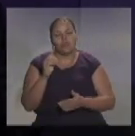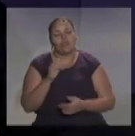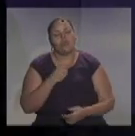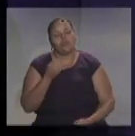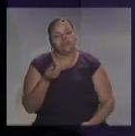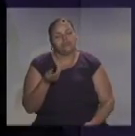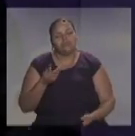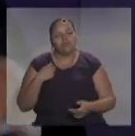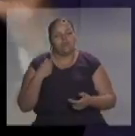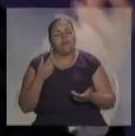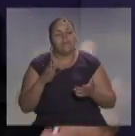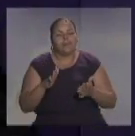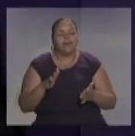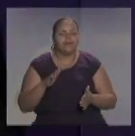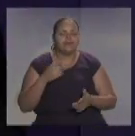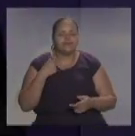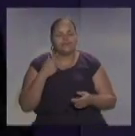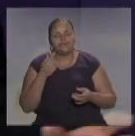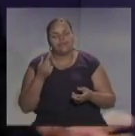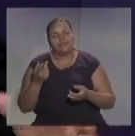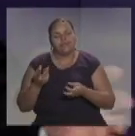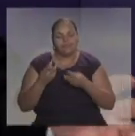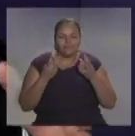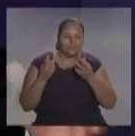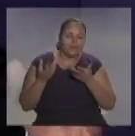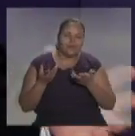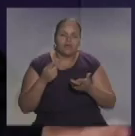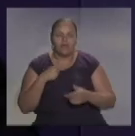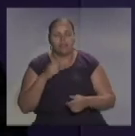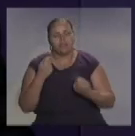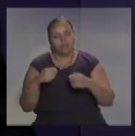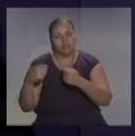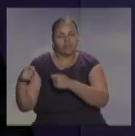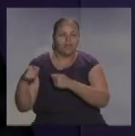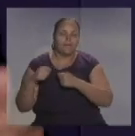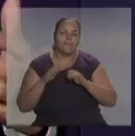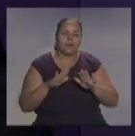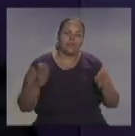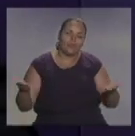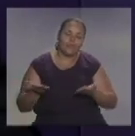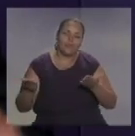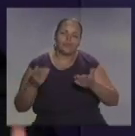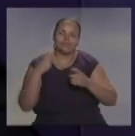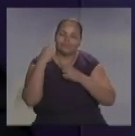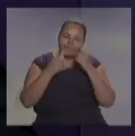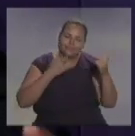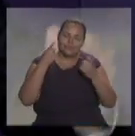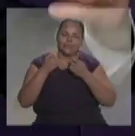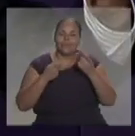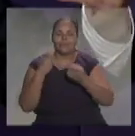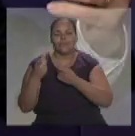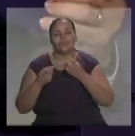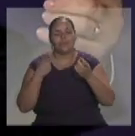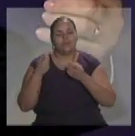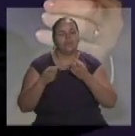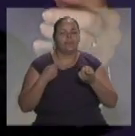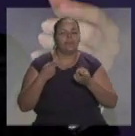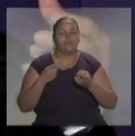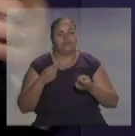peça de ficção, na verdade, a gente encontra ali possibilidades, mas hoje o que me preocupa é que o que